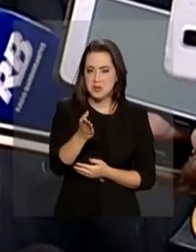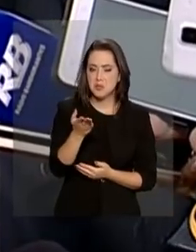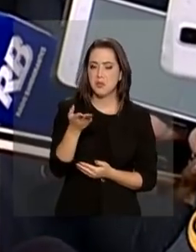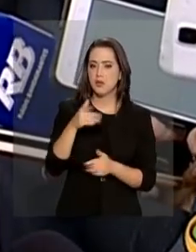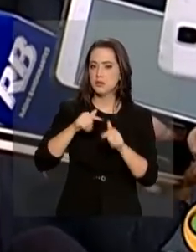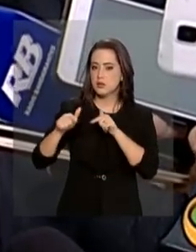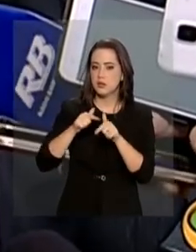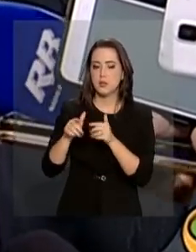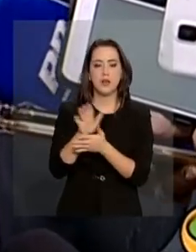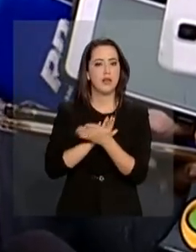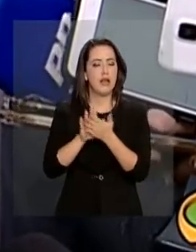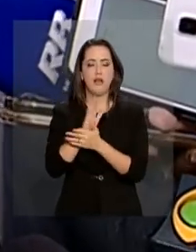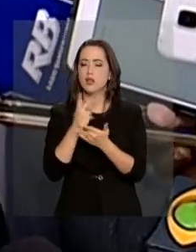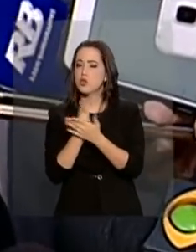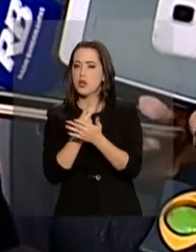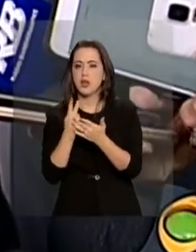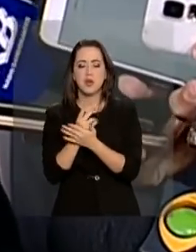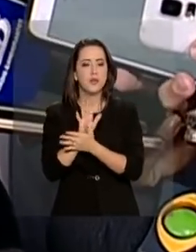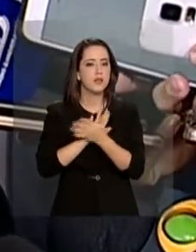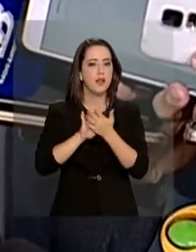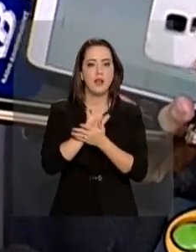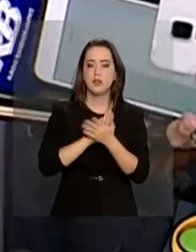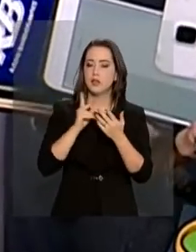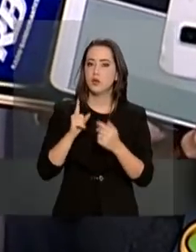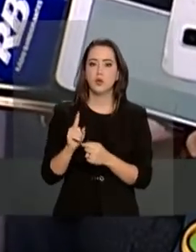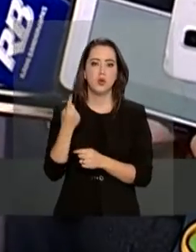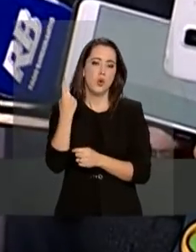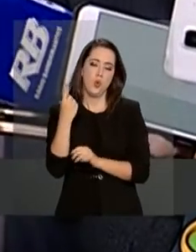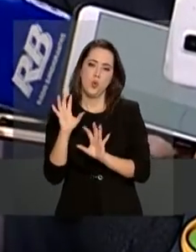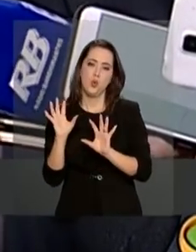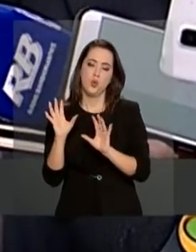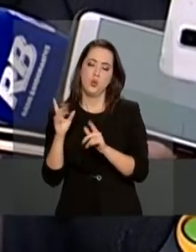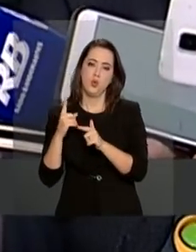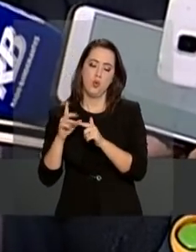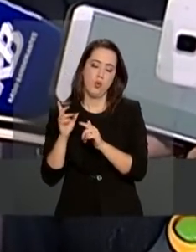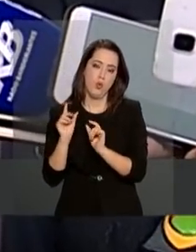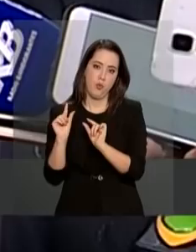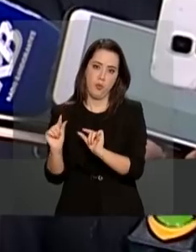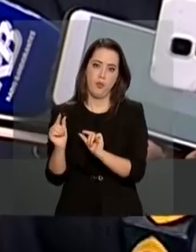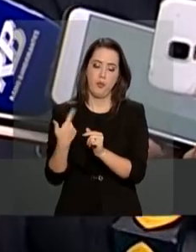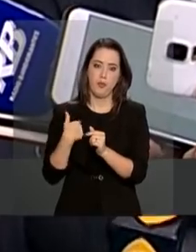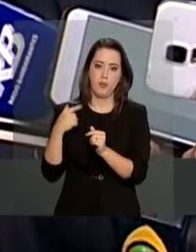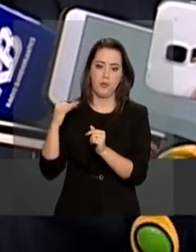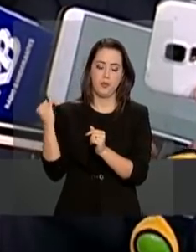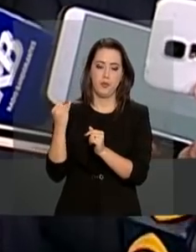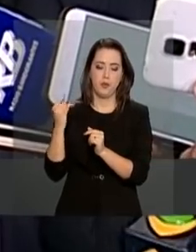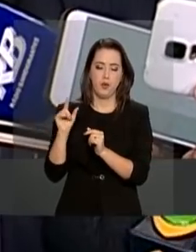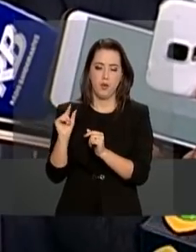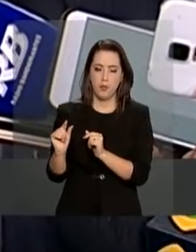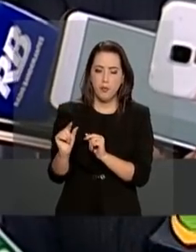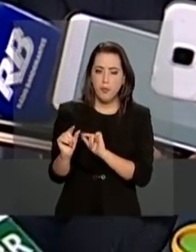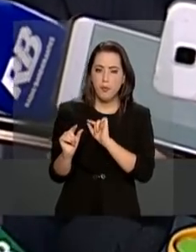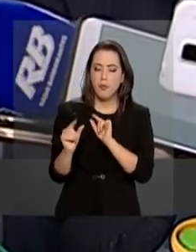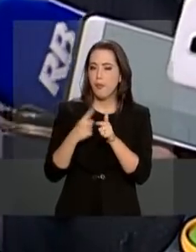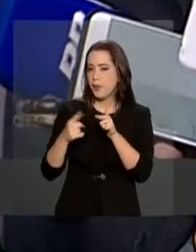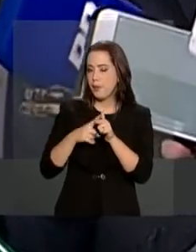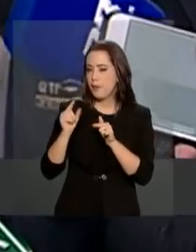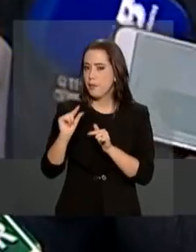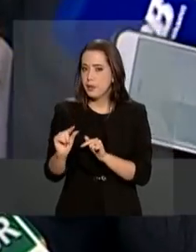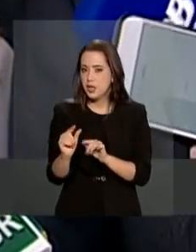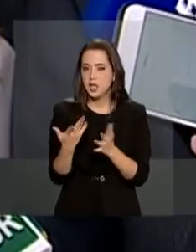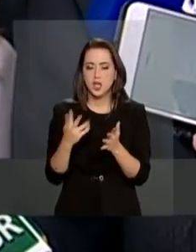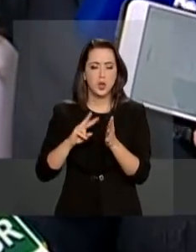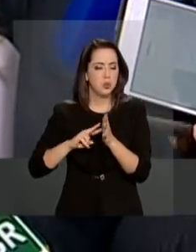trabalhos, nenhuma falha, absolutamente nenhuma falha. Um único evento de menor relevância, né, que se verificou, mas sem